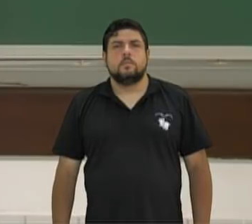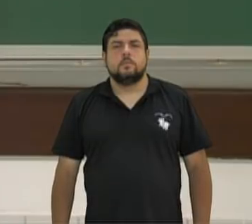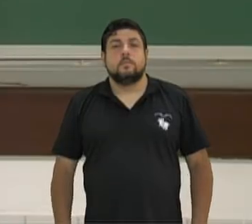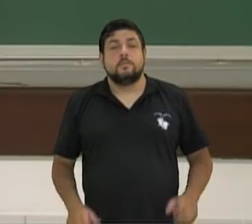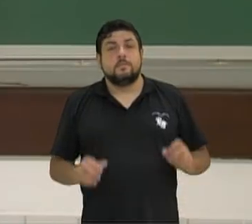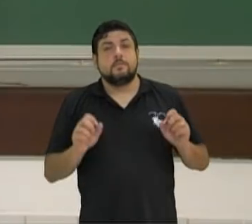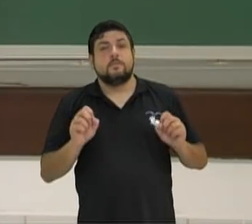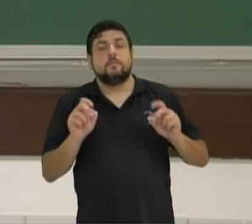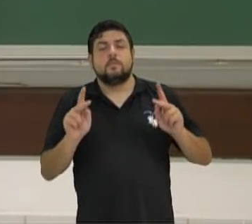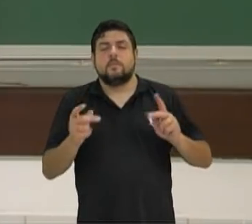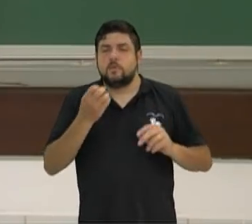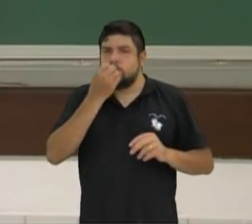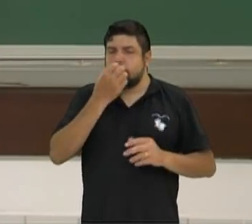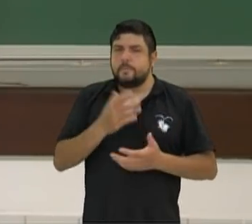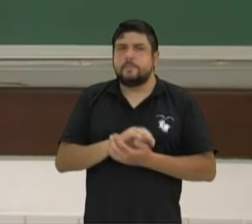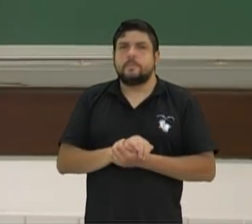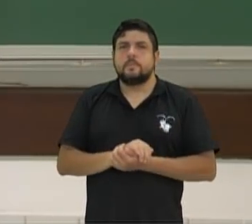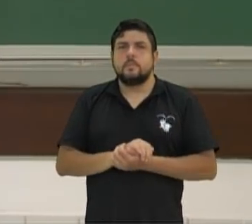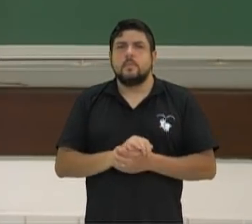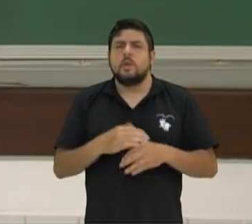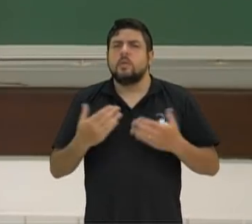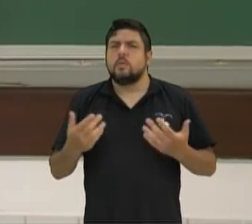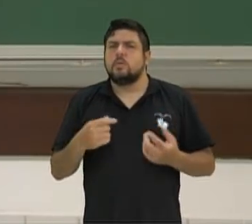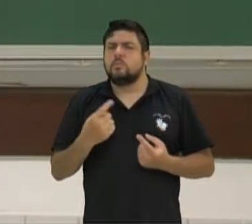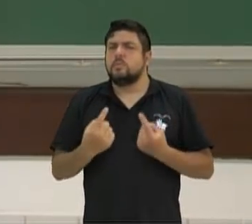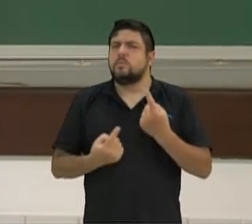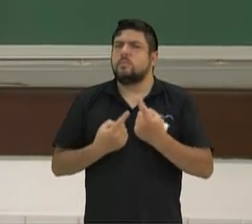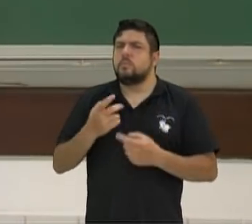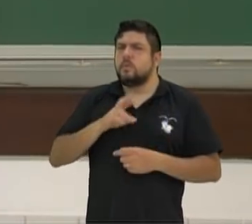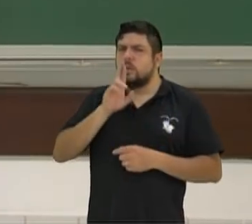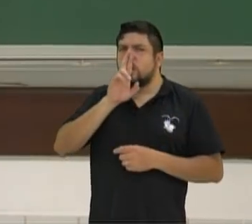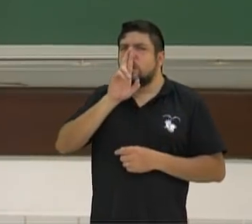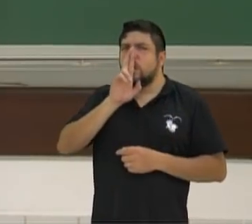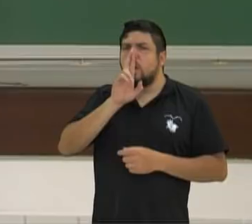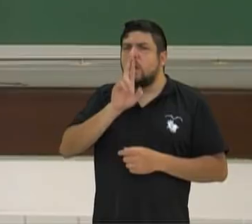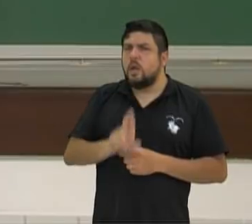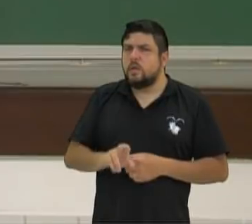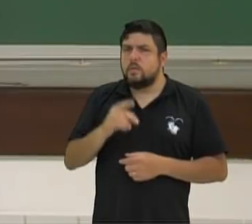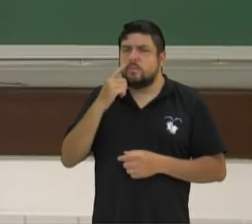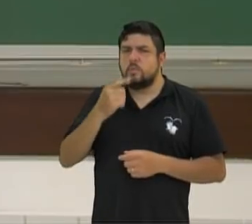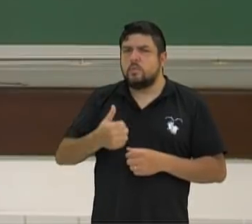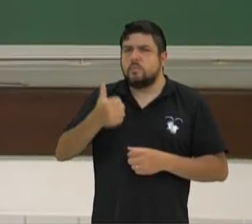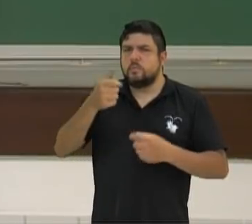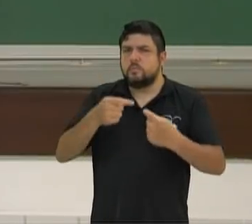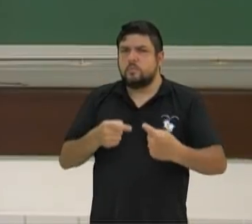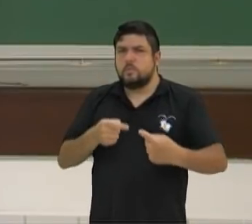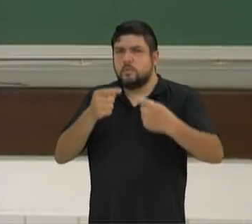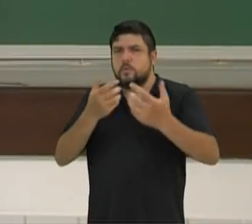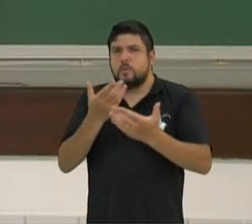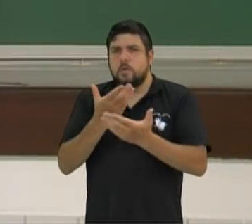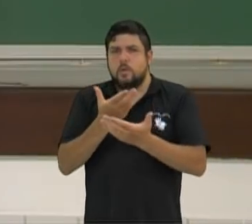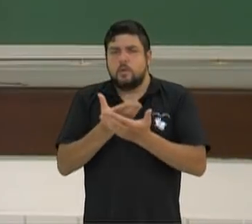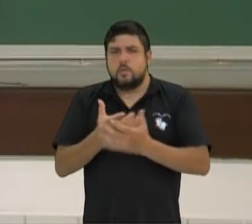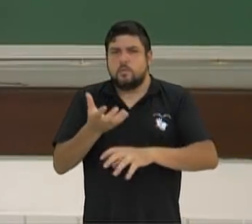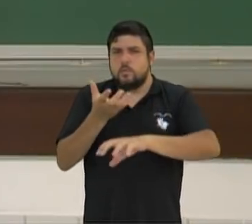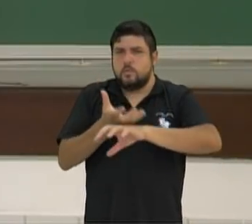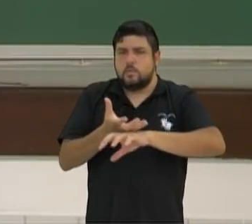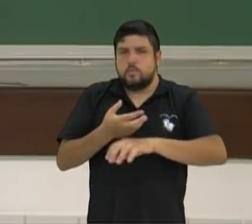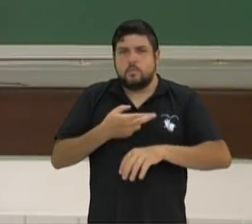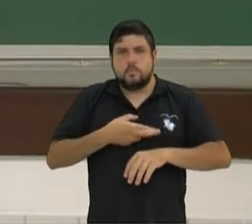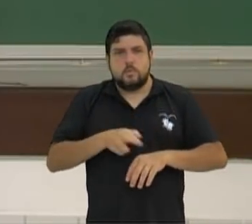Muito bem, então qual será a resposta para o nosso primeiro quiz da aula de ensino religioso? Hoje é aula